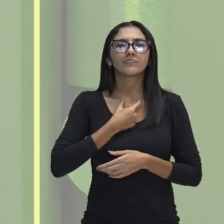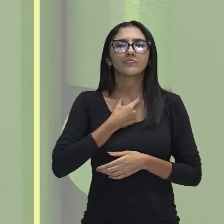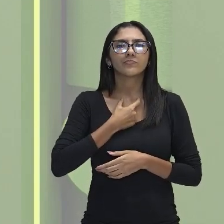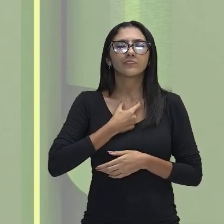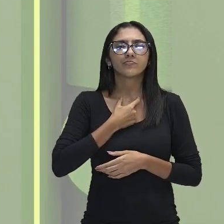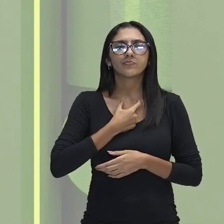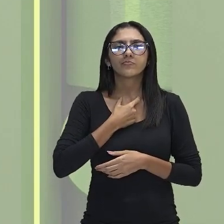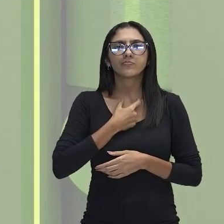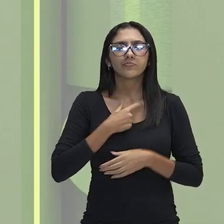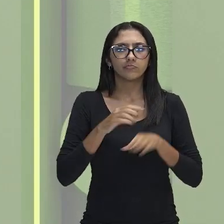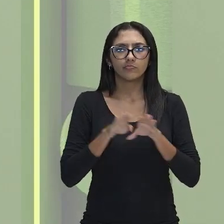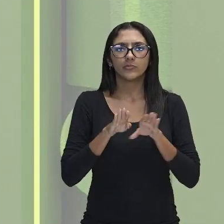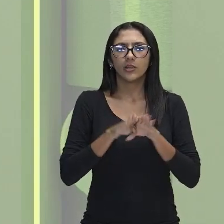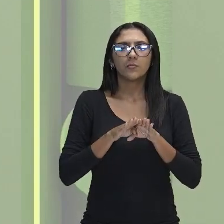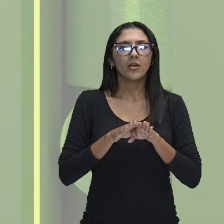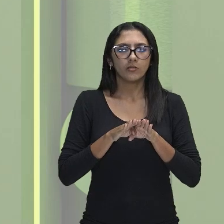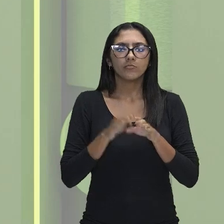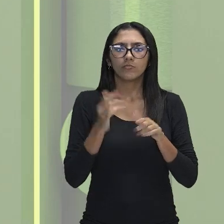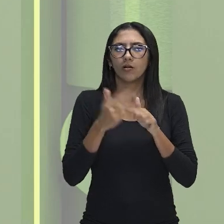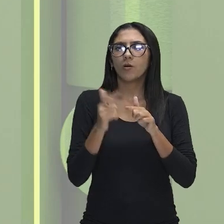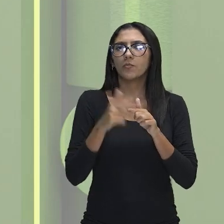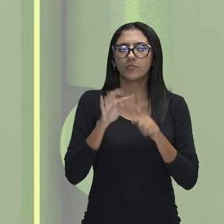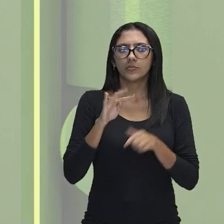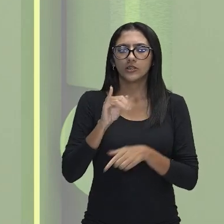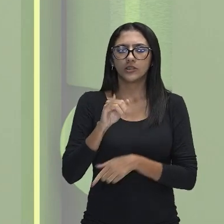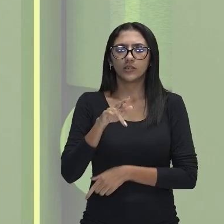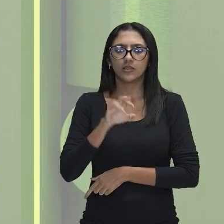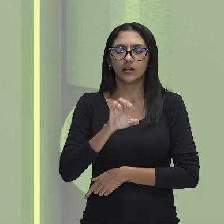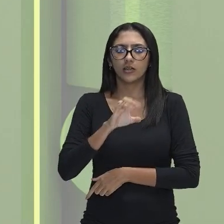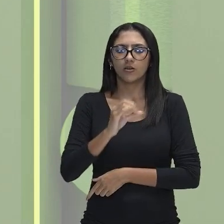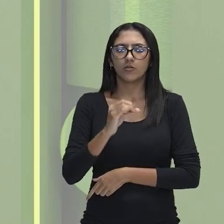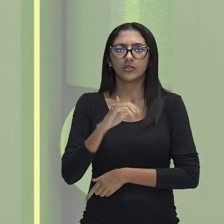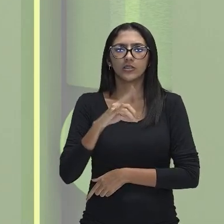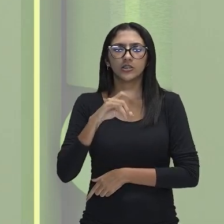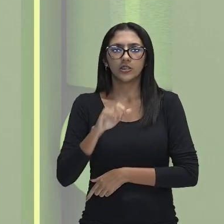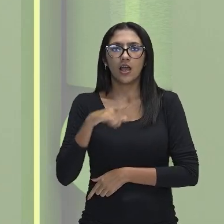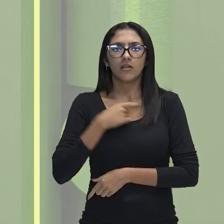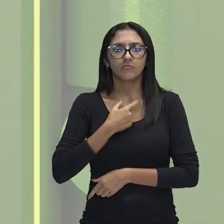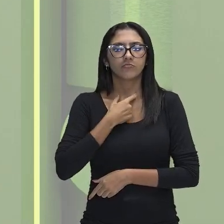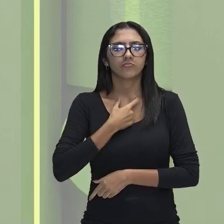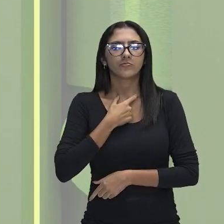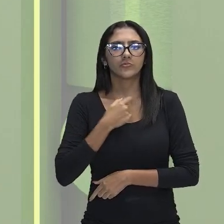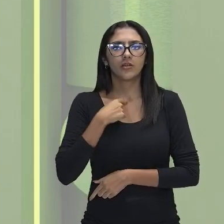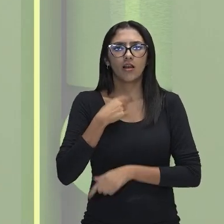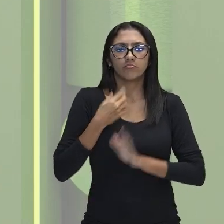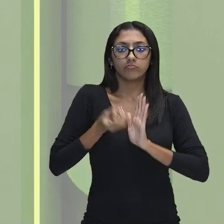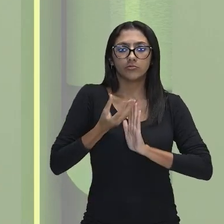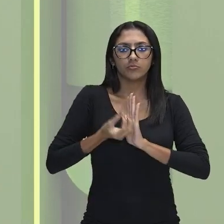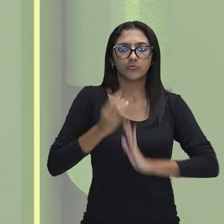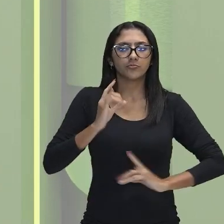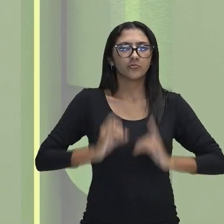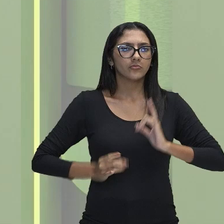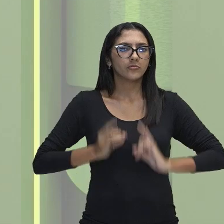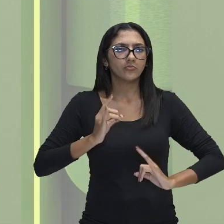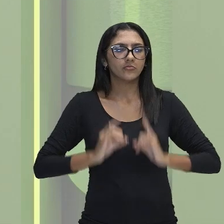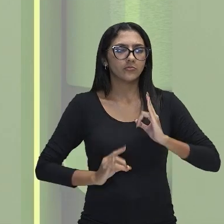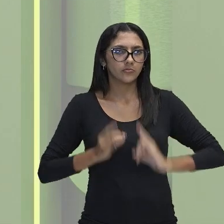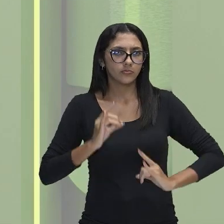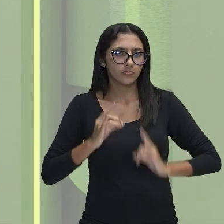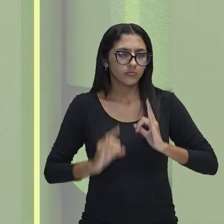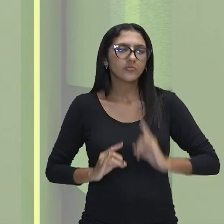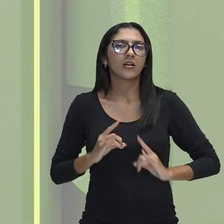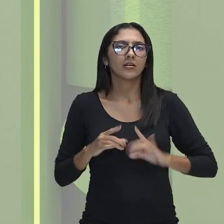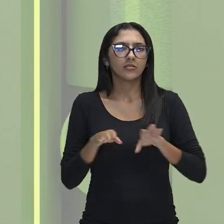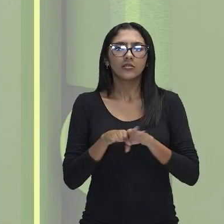com que o coração se acelere, porque a tireoide produz hormônios, e esses hormônios afetam também